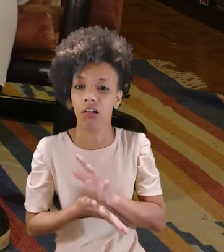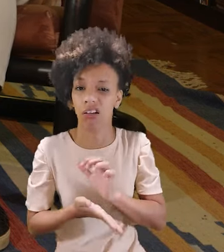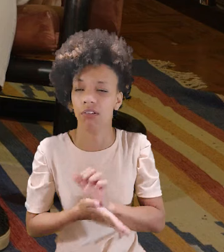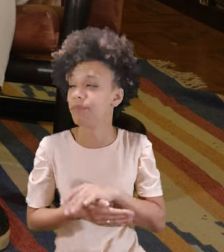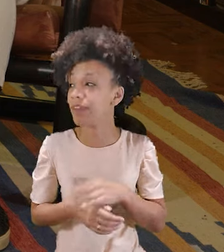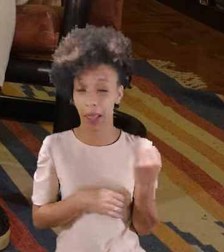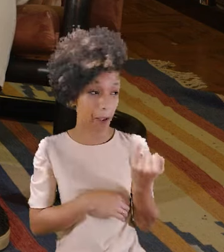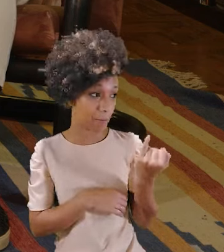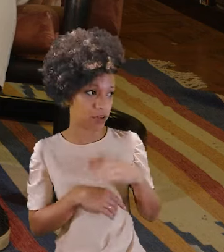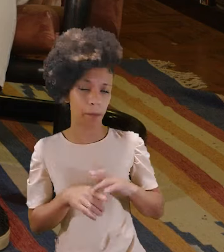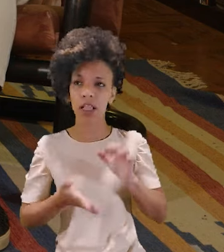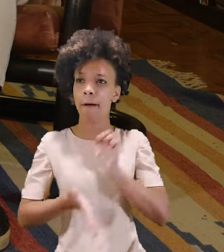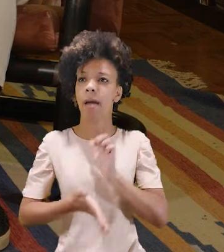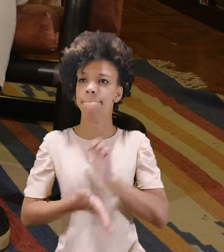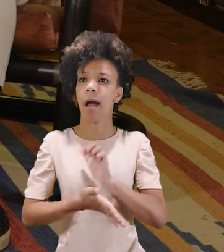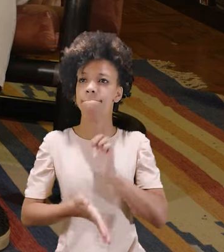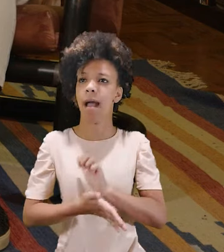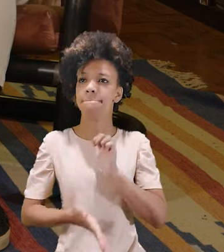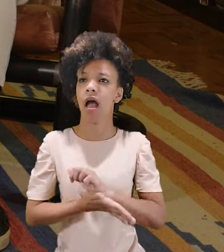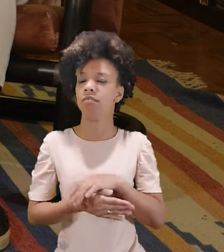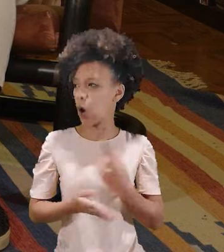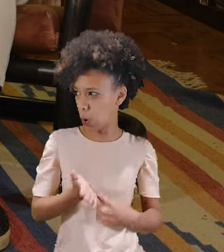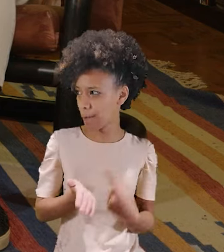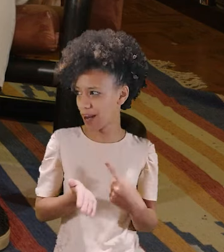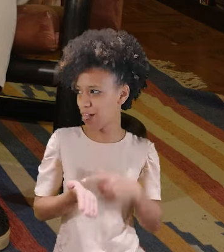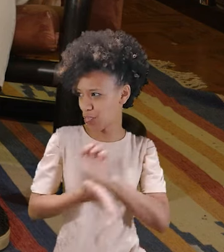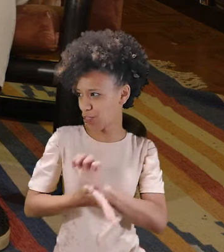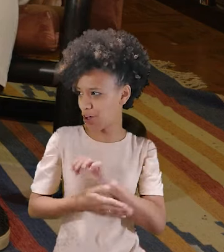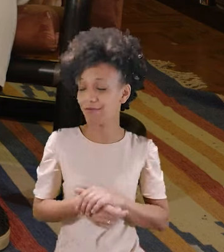é importante mas eles ficam para para para